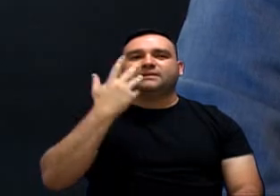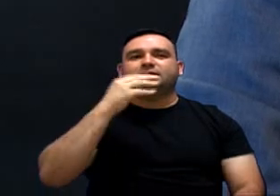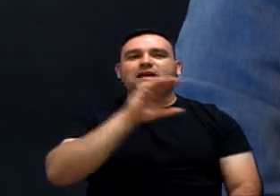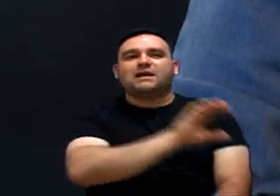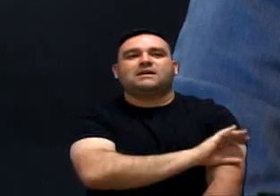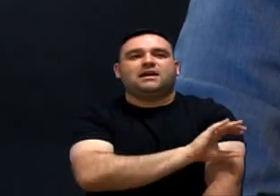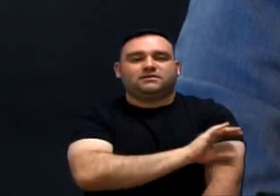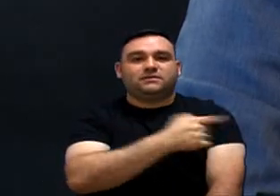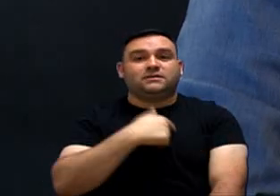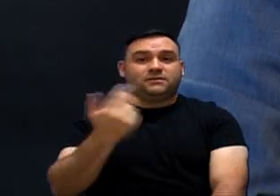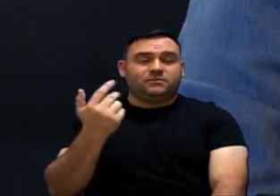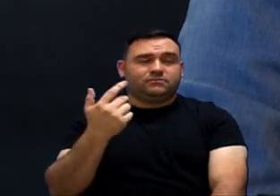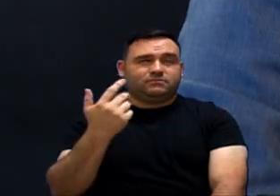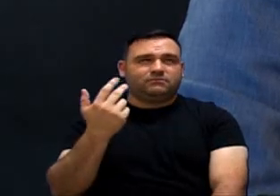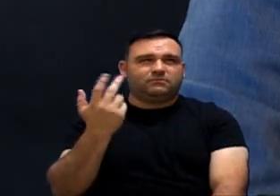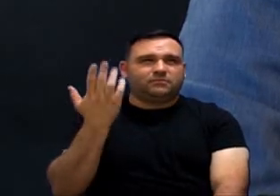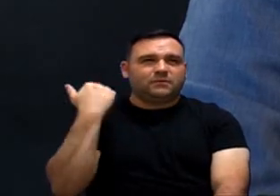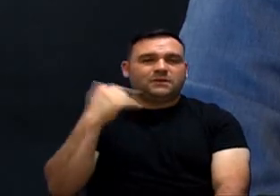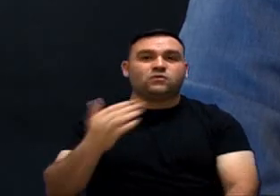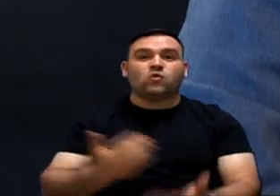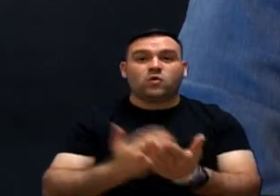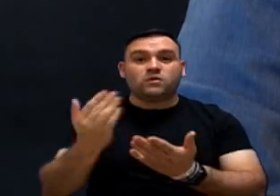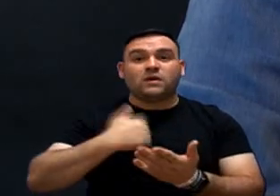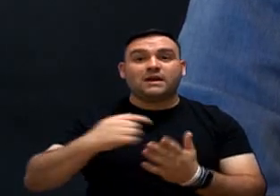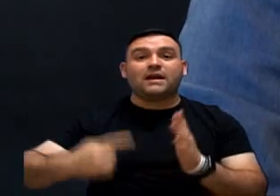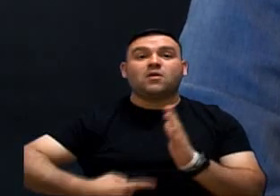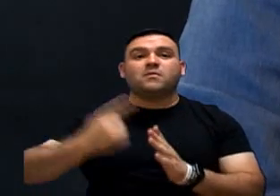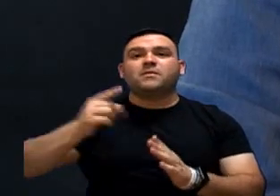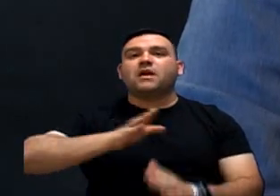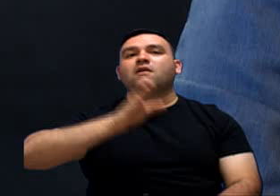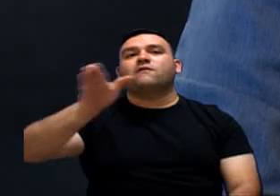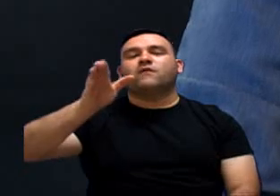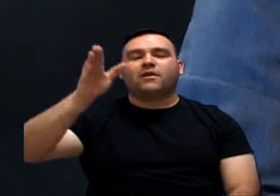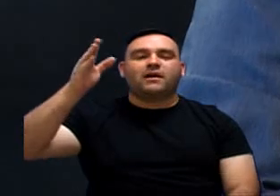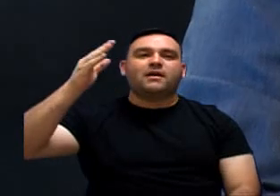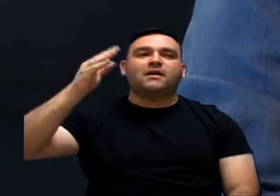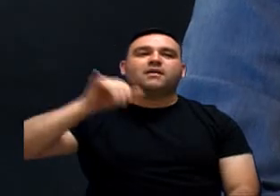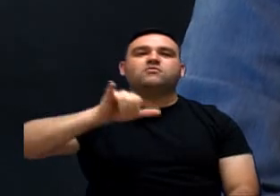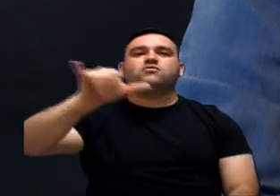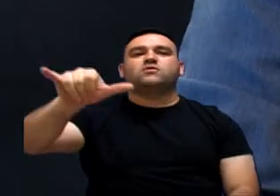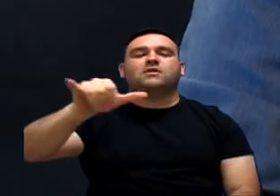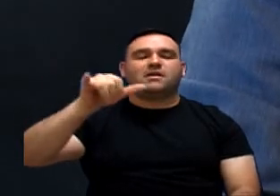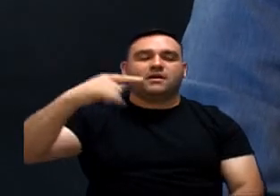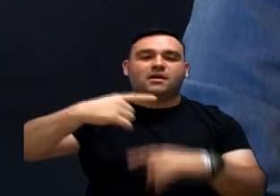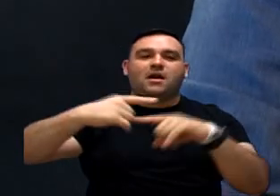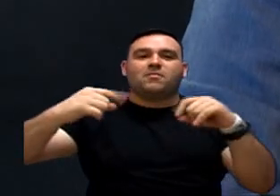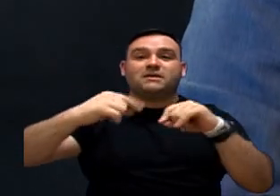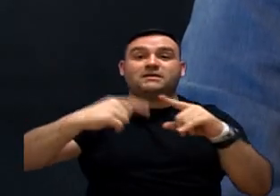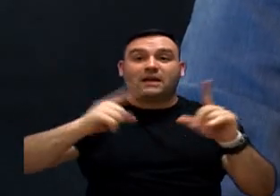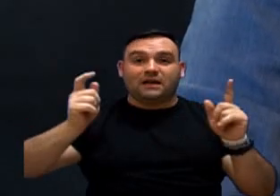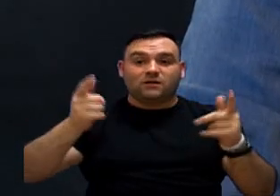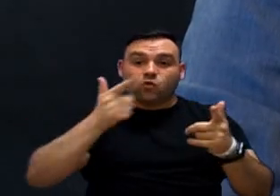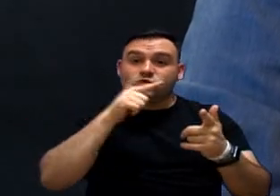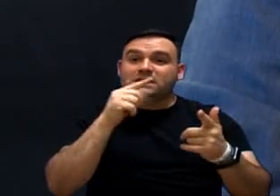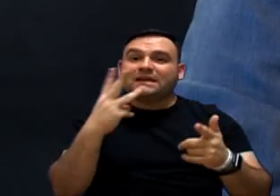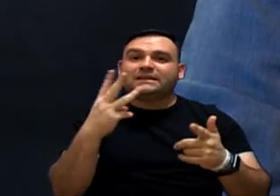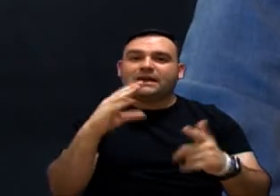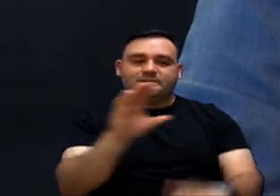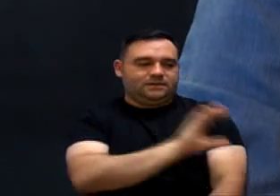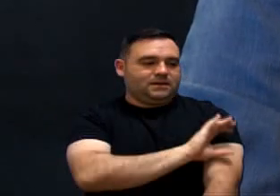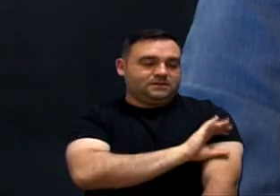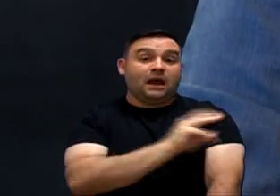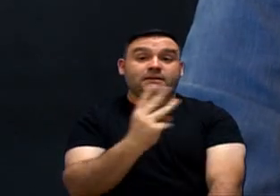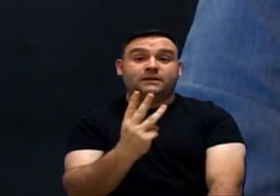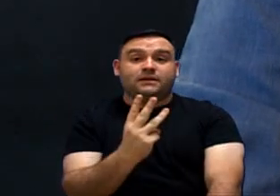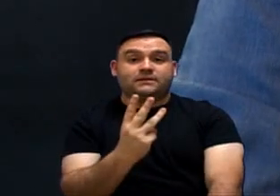Eu, assim que teve o início, eu fui a primeira viagem a Brasília e liberei 3 creches para essa cidade.